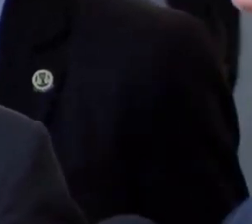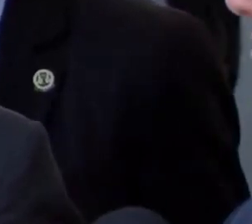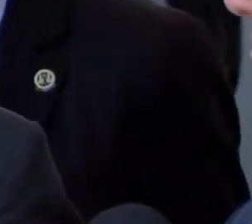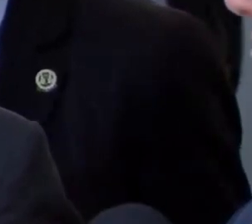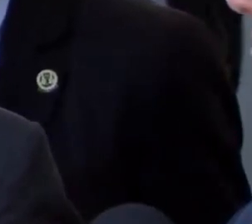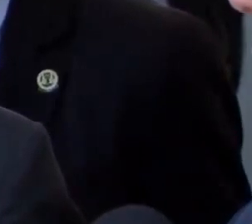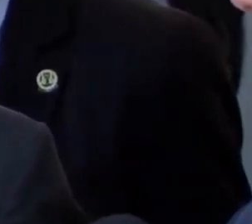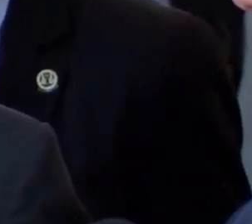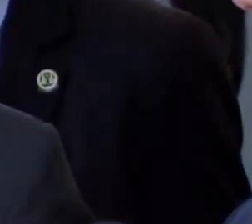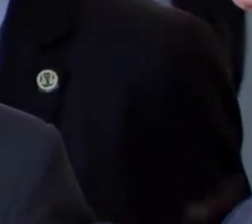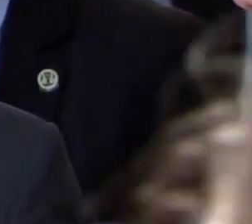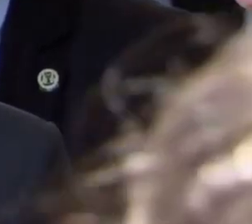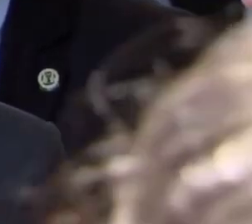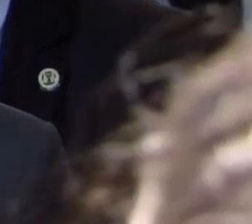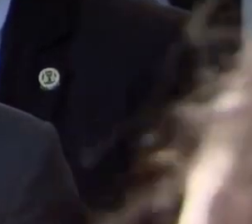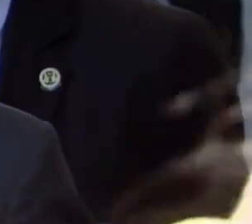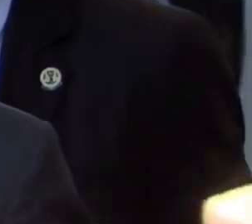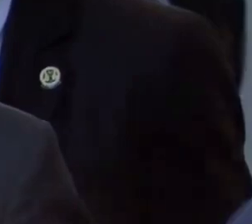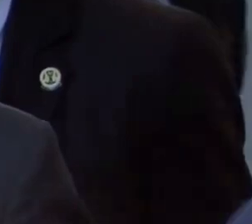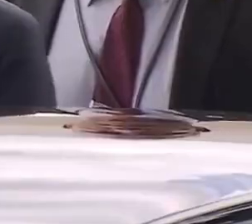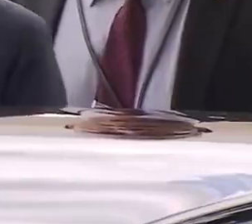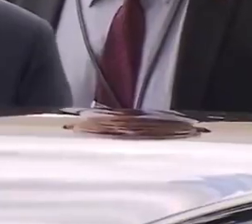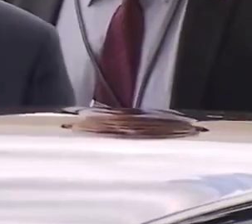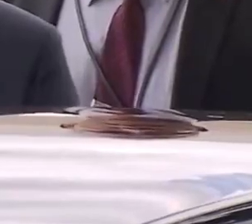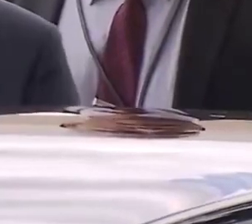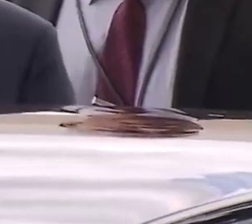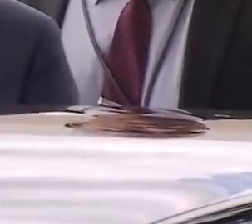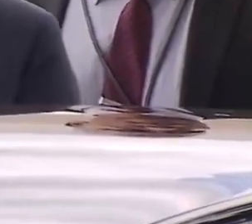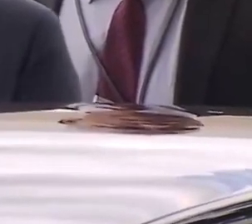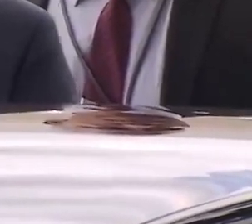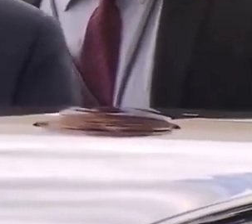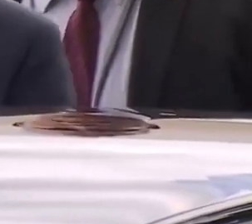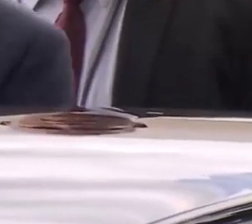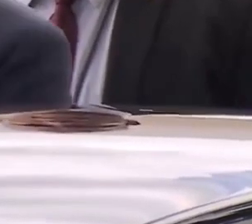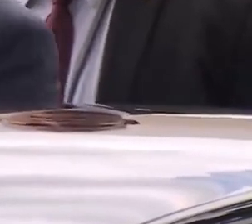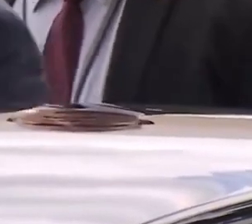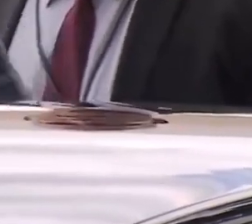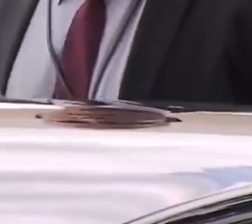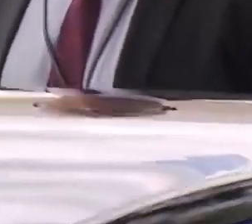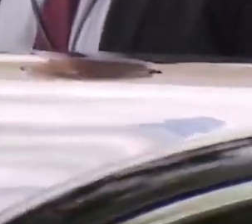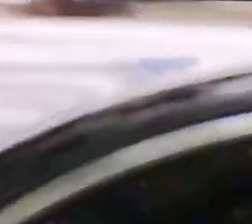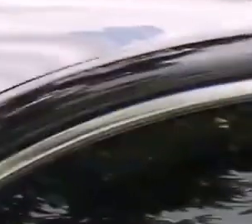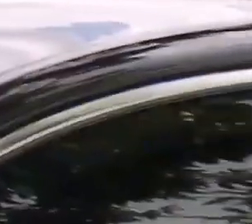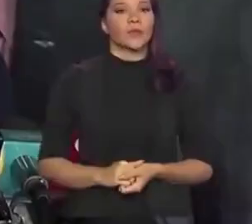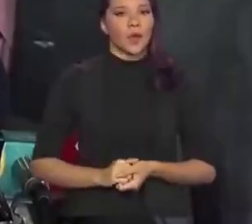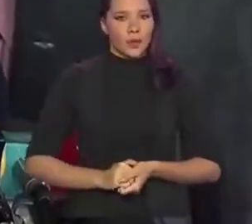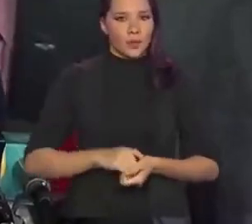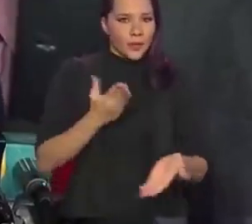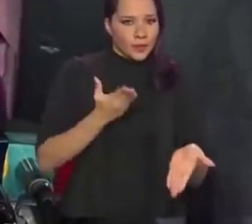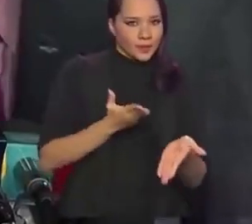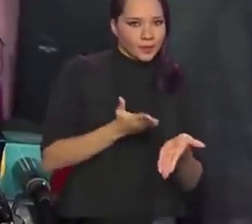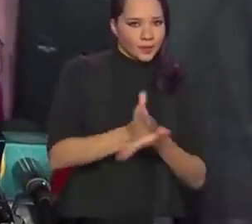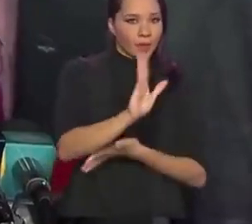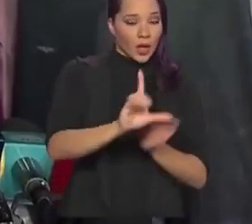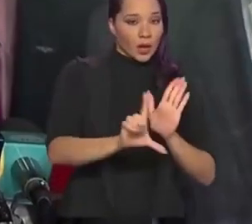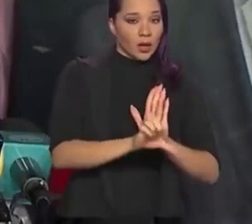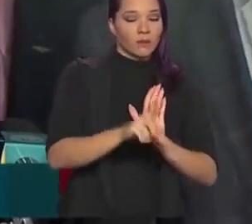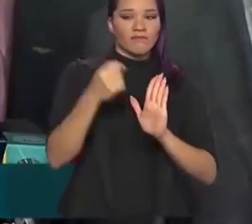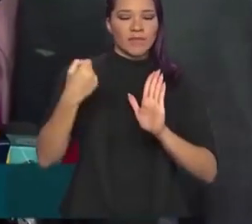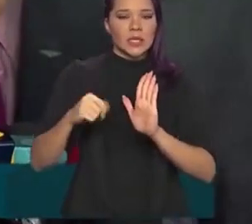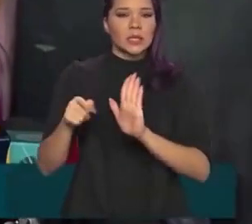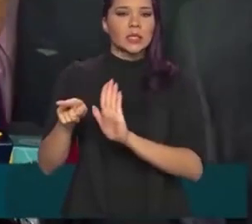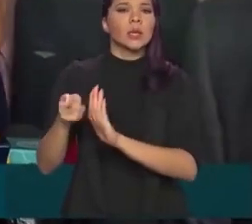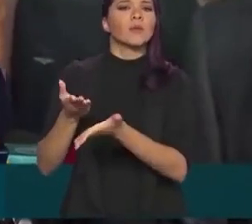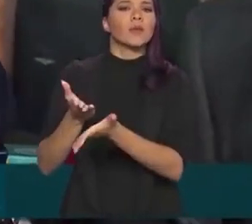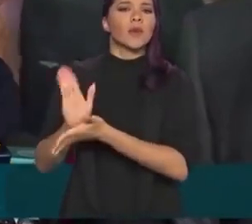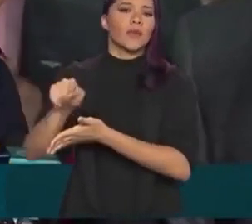fazer uma reforma tributária ampla, geral e restrita. Valeu. Presidente, sobre a nova CPMF. Nesta terça-feira, o